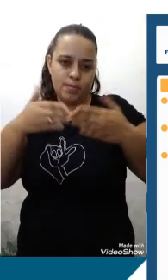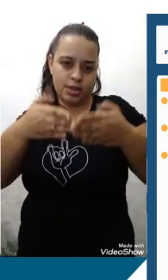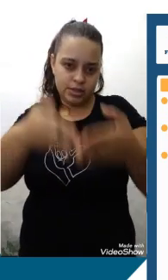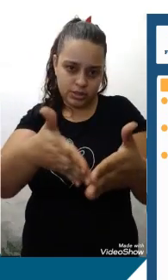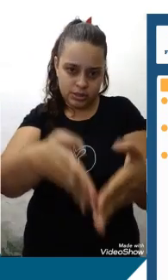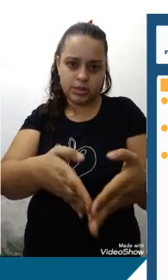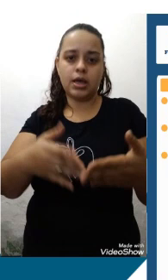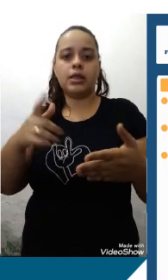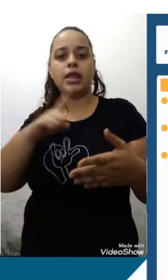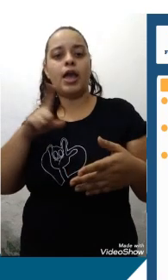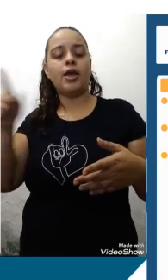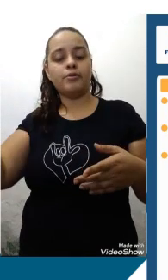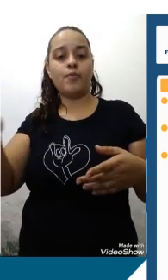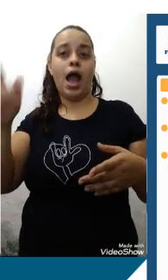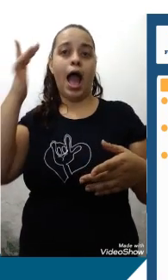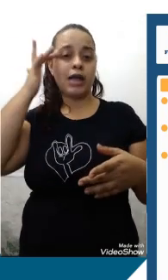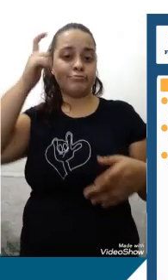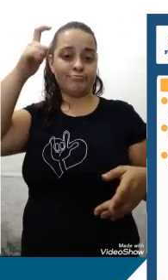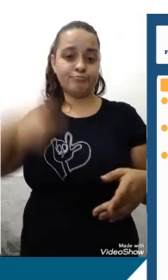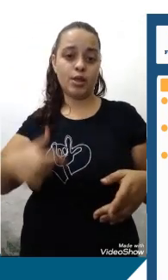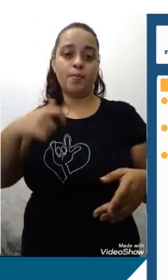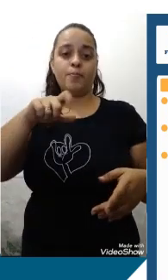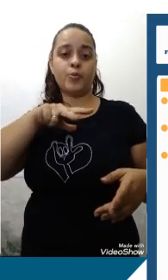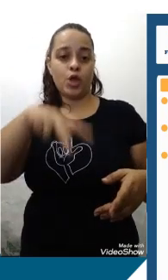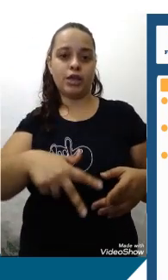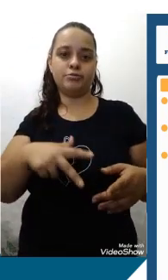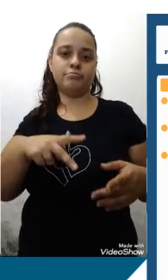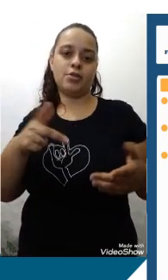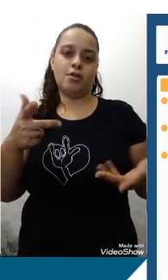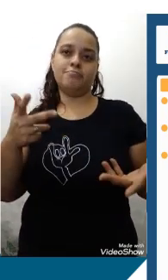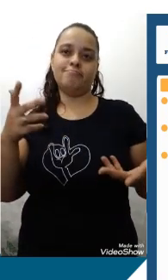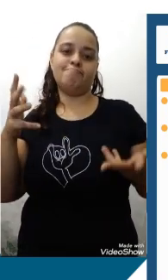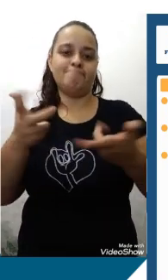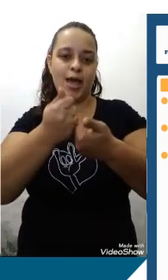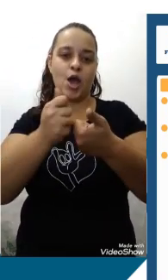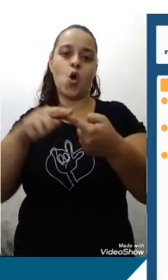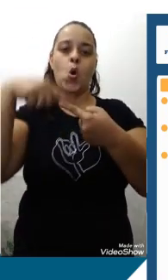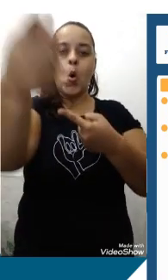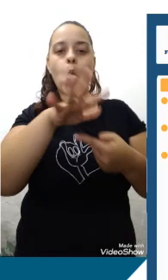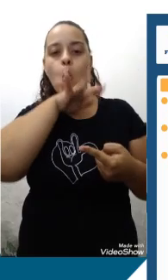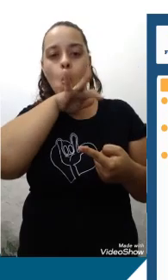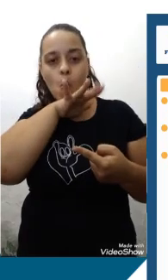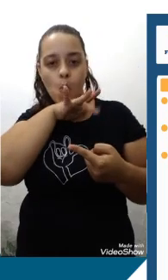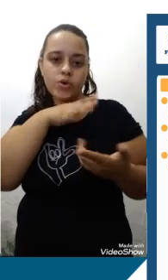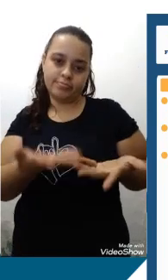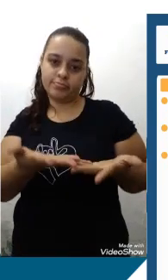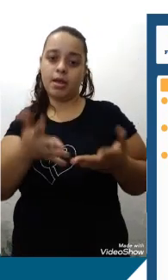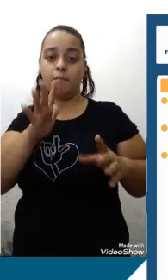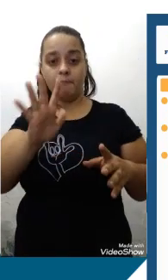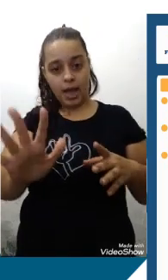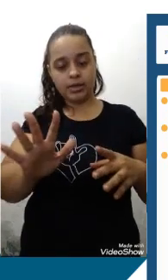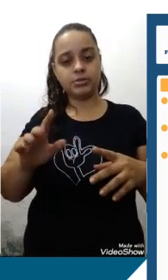como heróis e os outros no seu caminho como inimigos ou obstáculos que justificam esse heroísmo. Mas a ênfase dada na fé e a